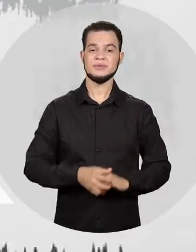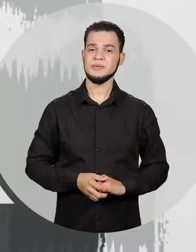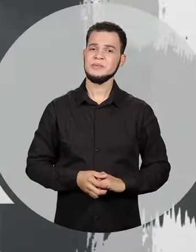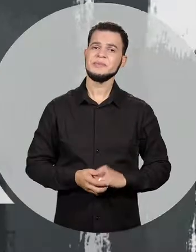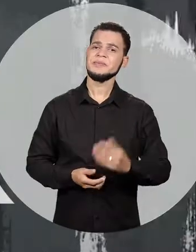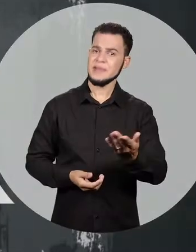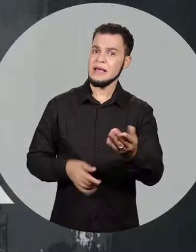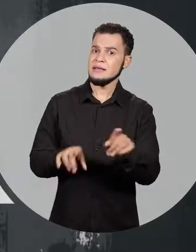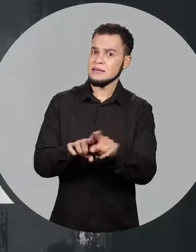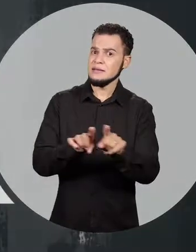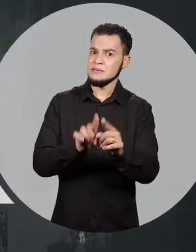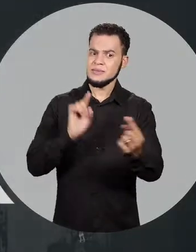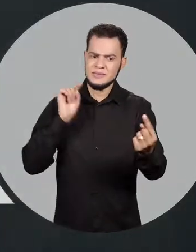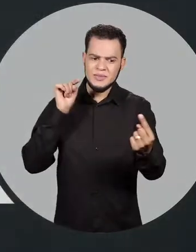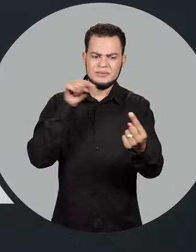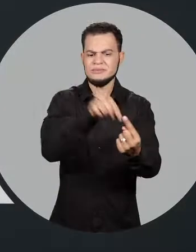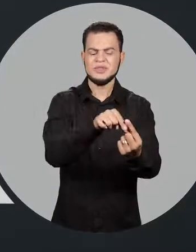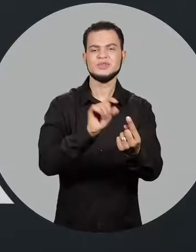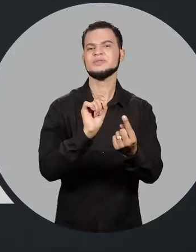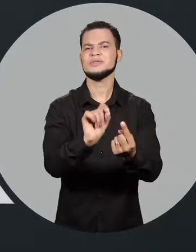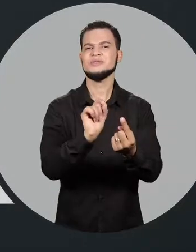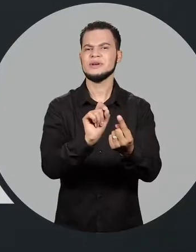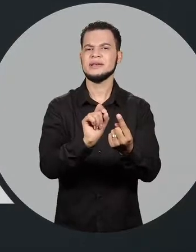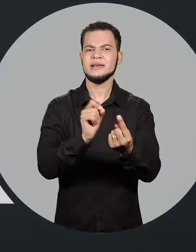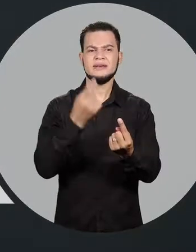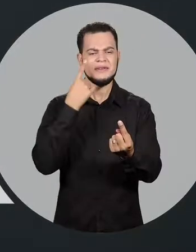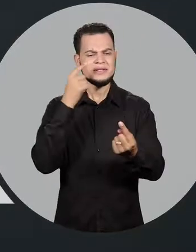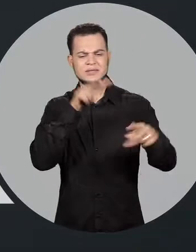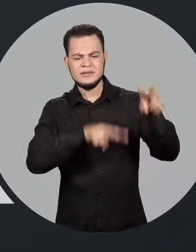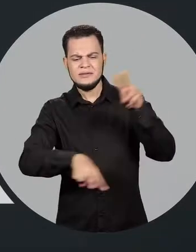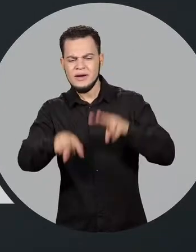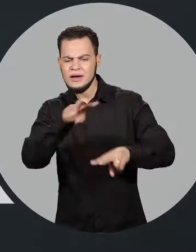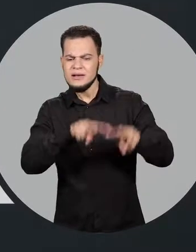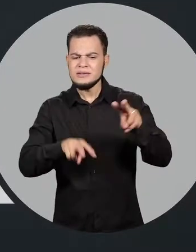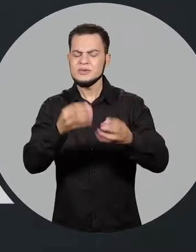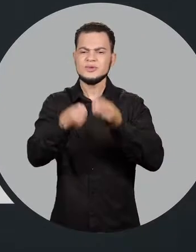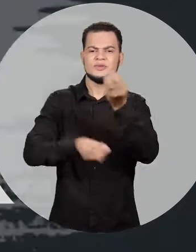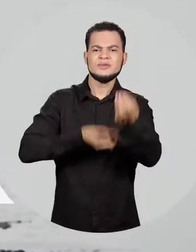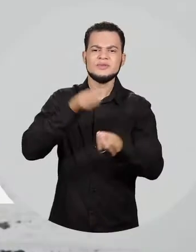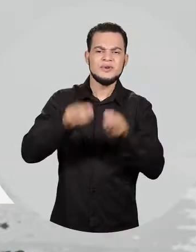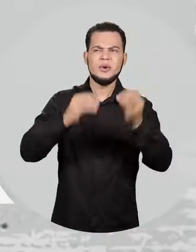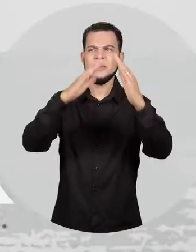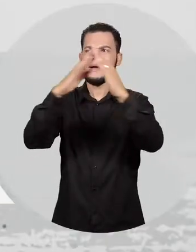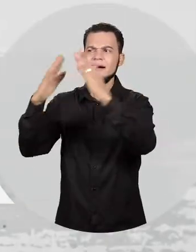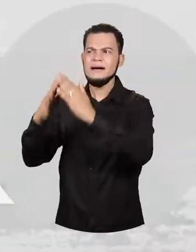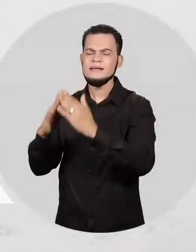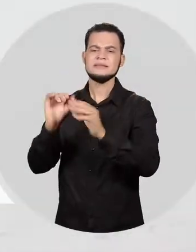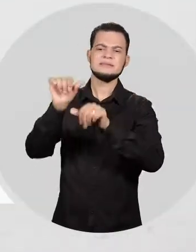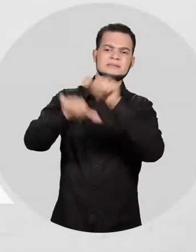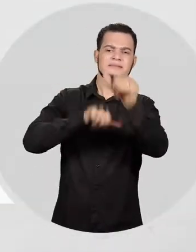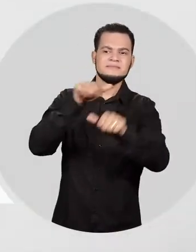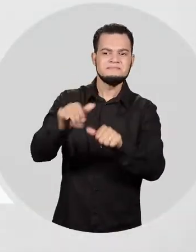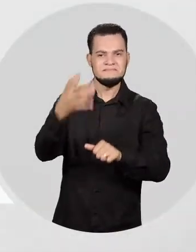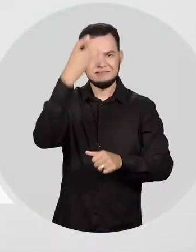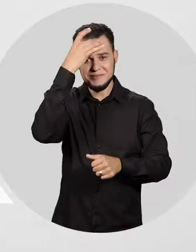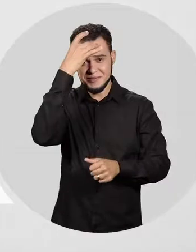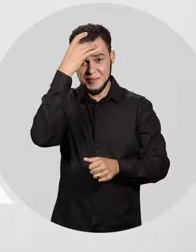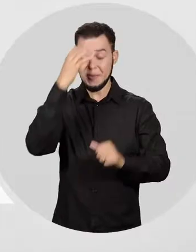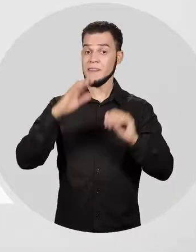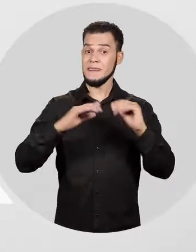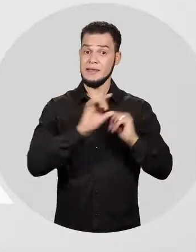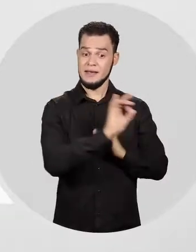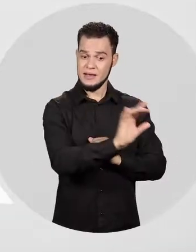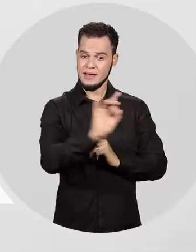o objetivo de realizar a medição dos resultados da mudança de hábito nas residências mineiras, cada escola também disponibiliza